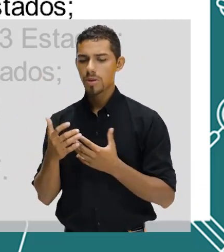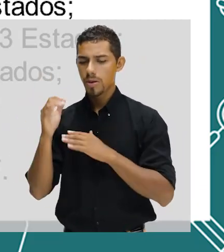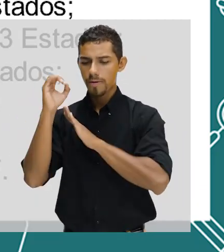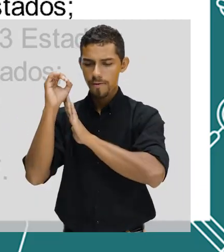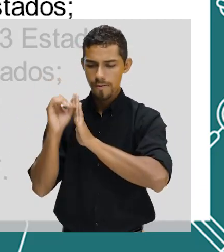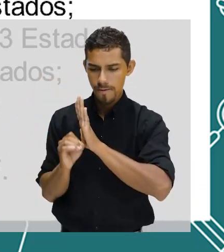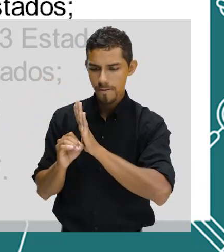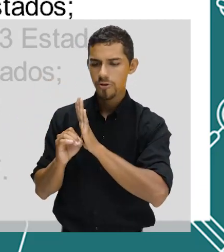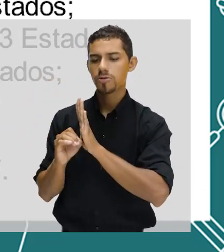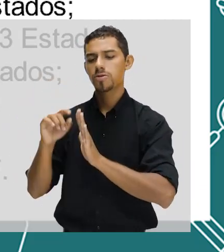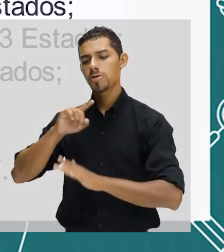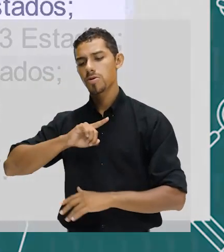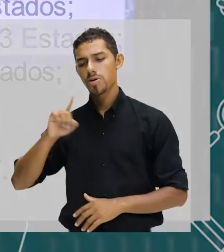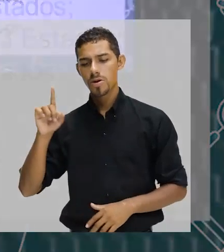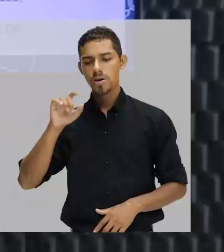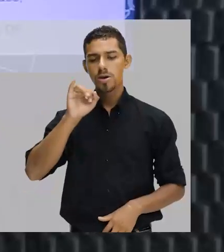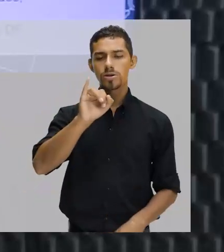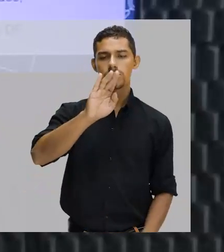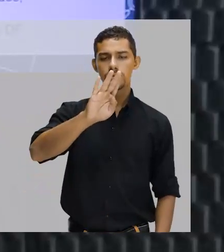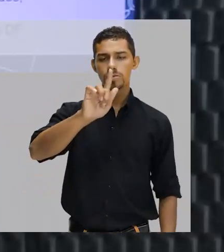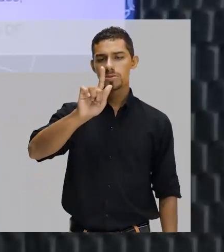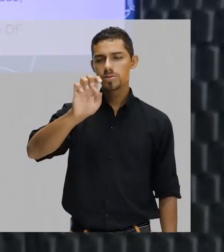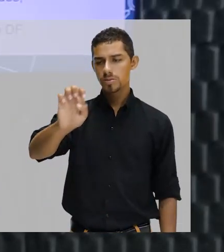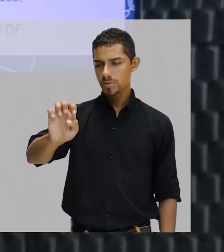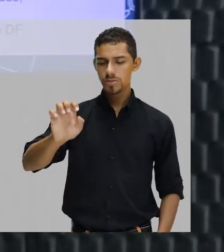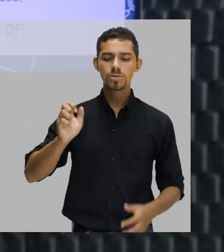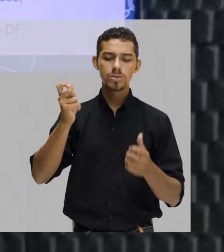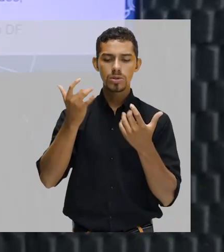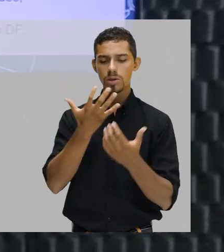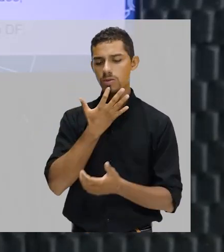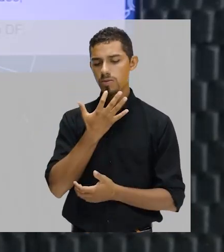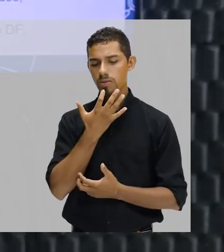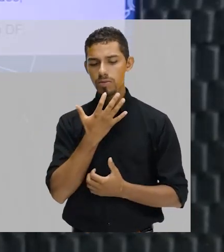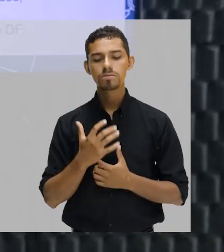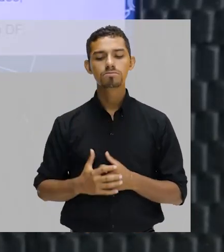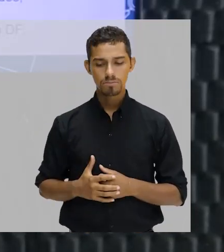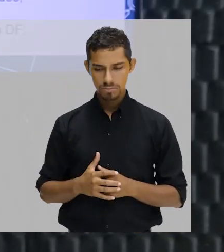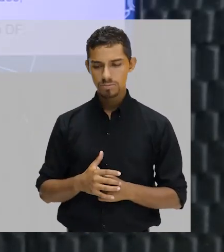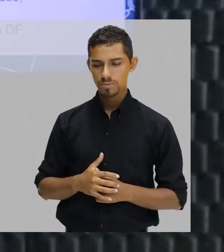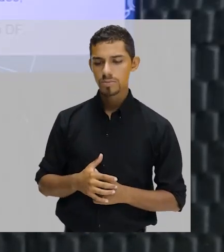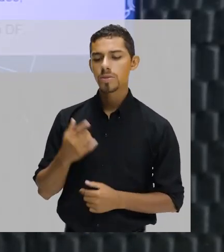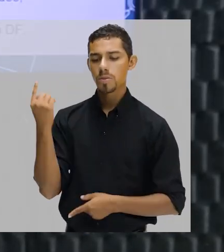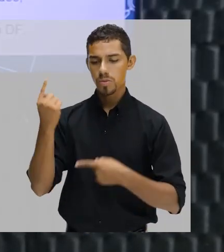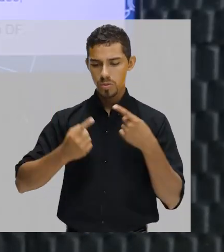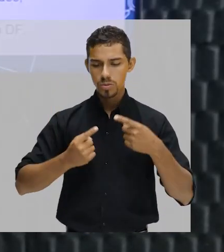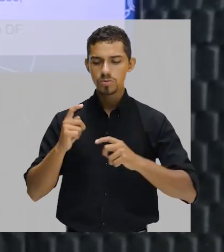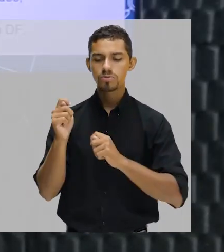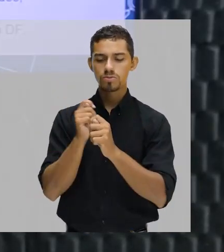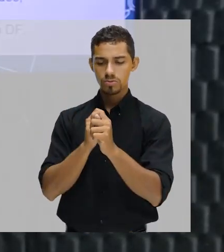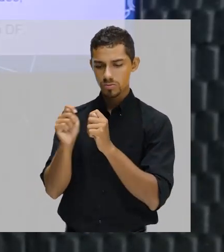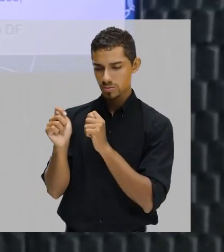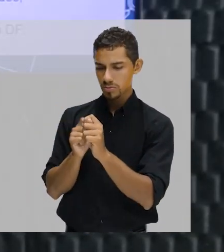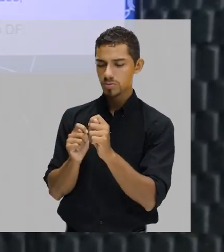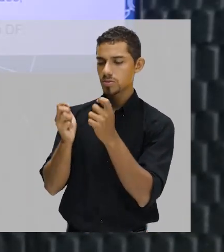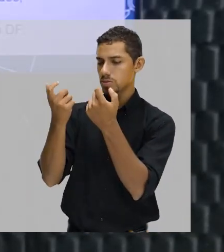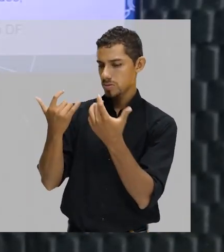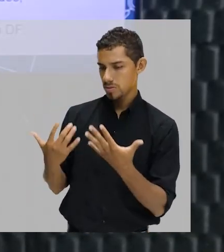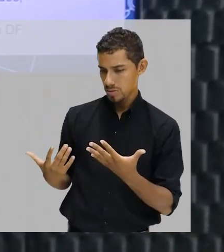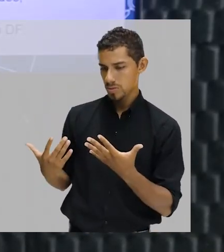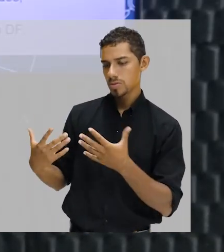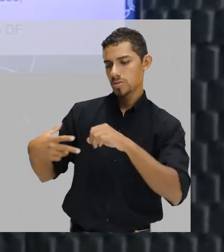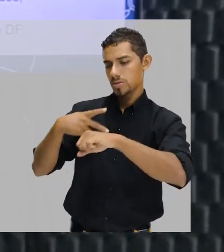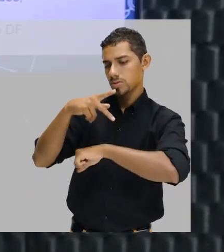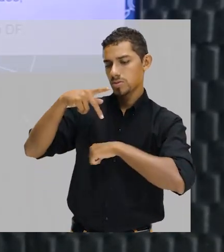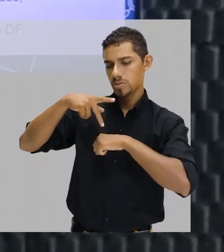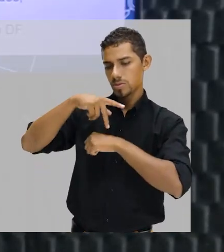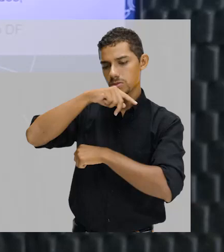é a classificação feita pelo IBGE, que todos nós aí conhecemos, né? A classificação político-administrativa que divide o nosso país